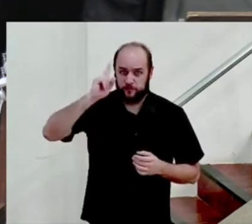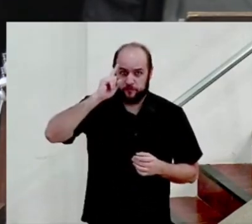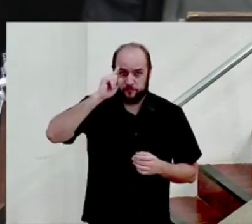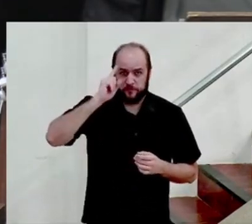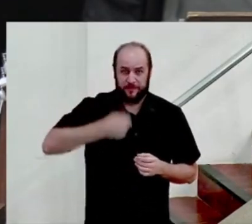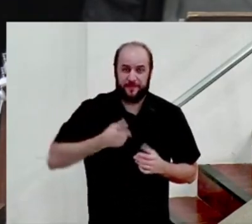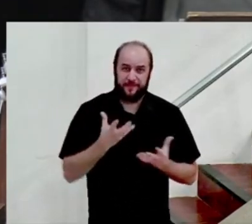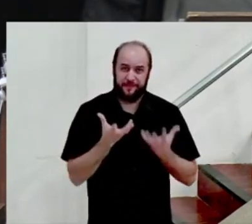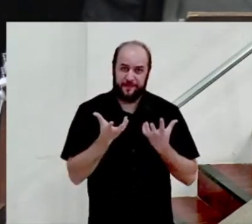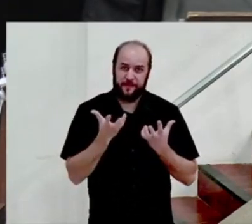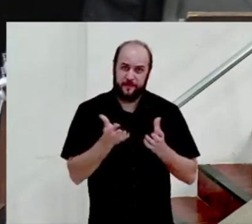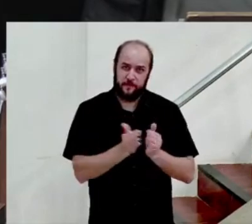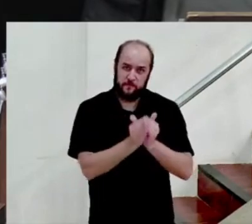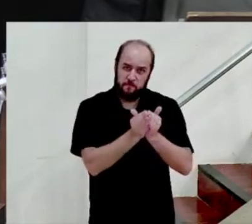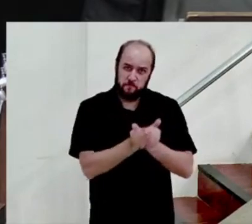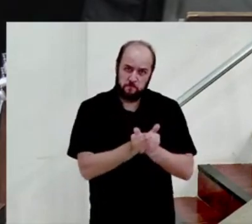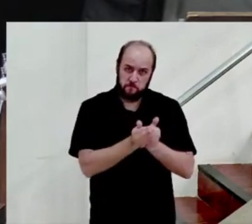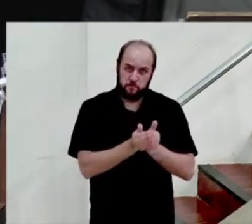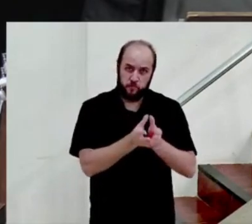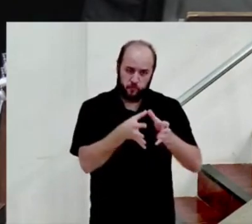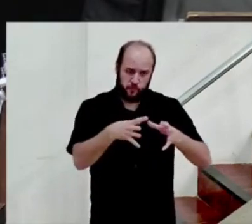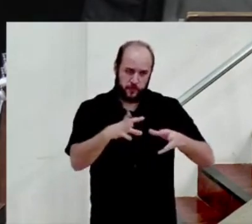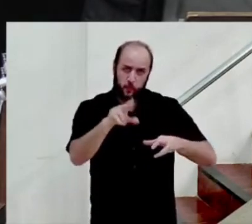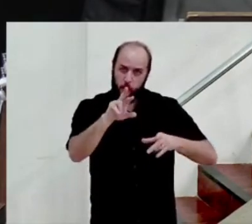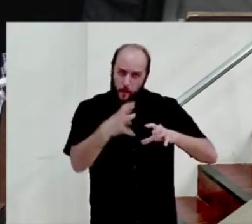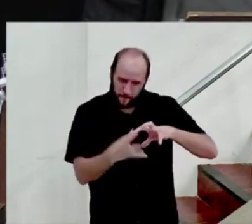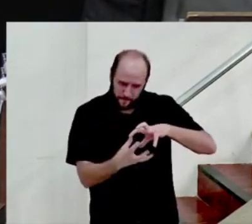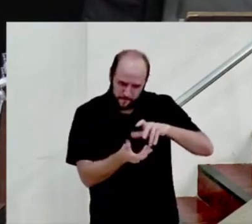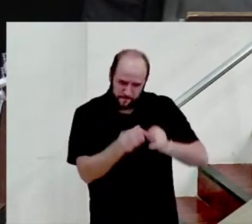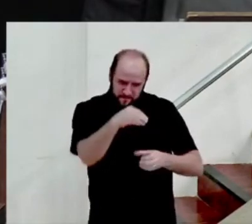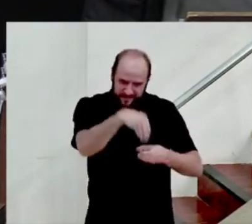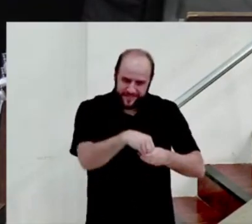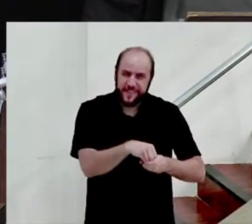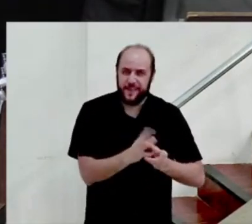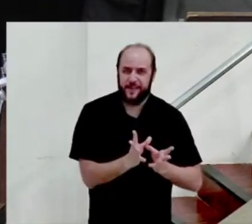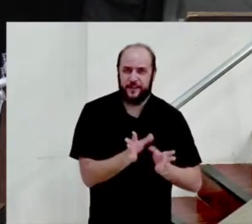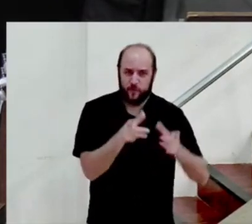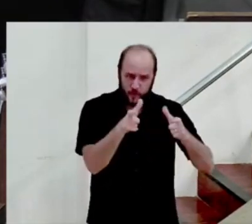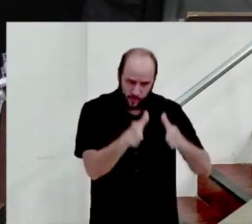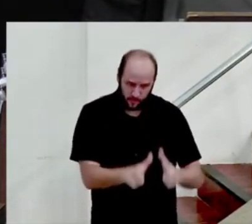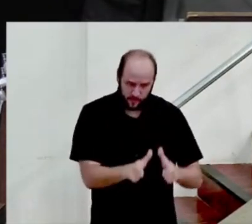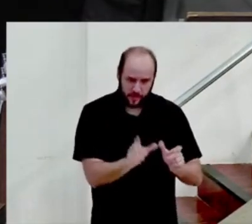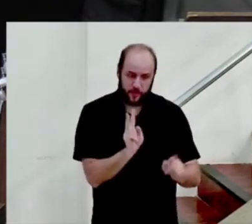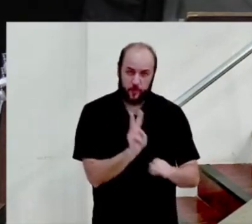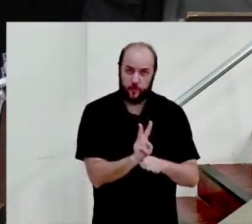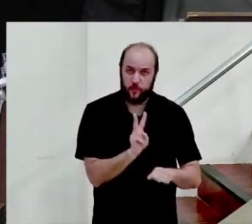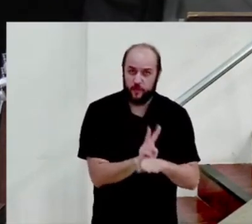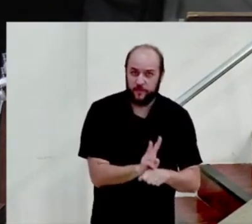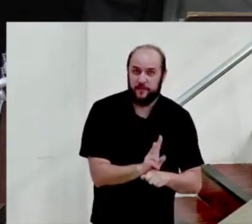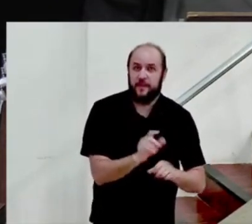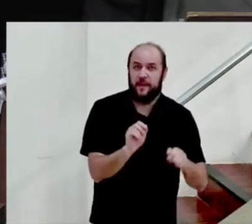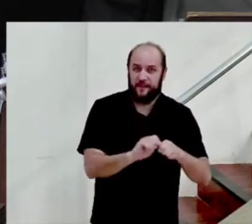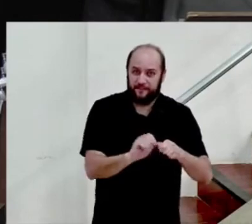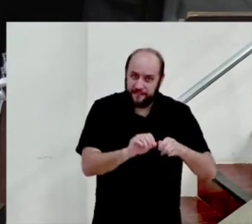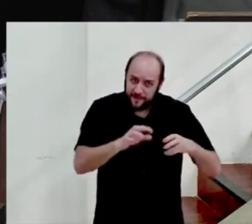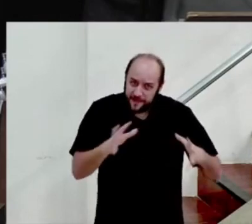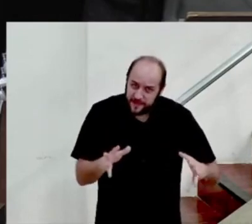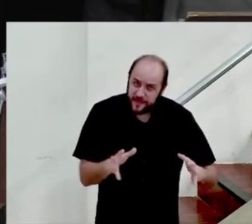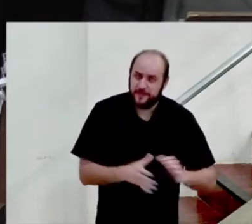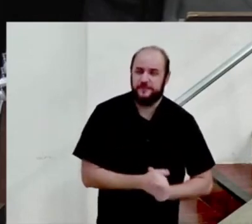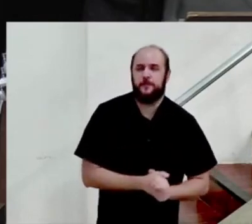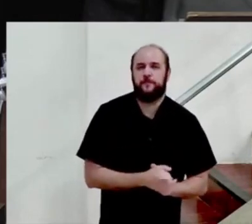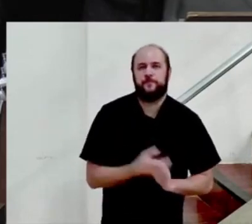arca fosse um microcosmos, fosse então um lugar de preservação para a sua criação. E quando